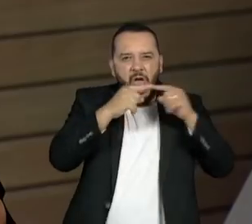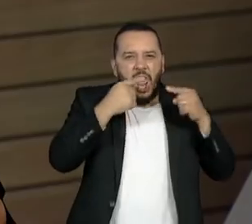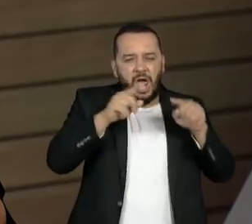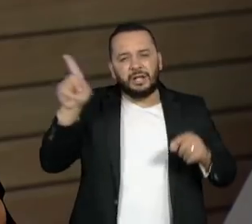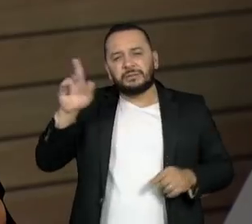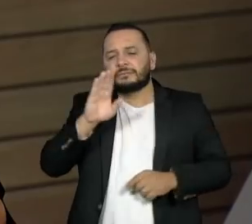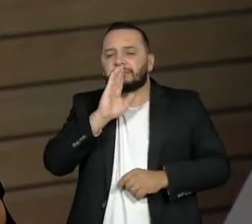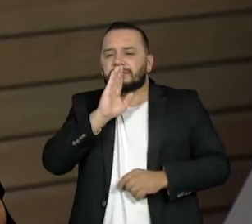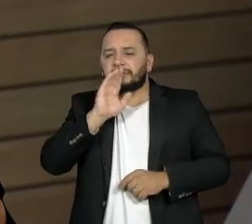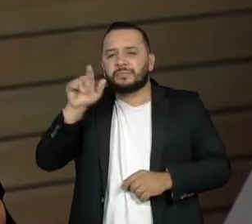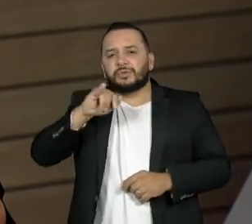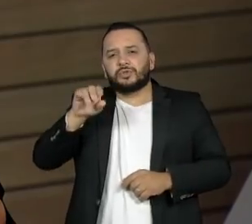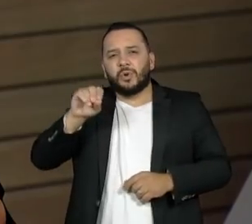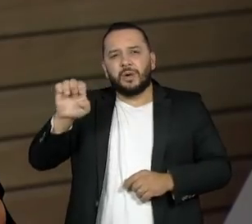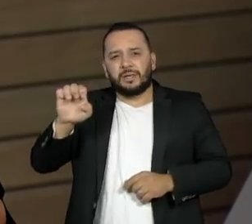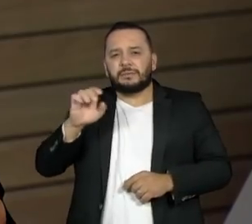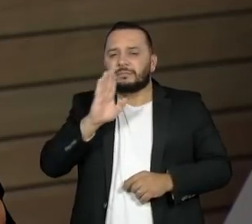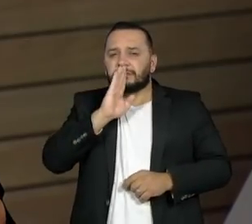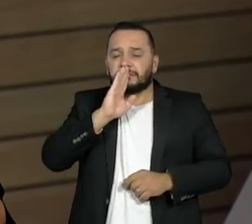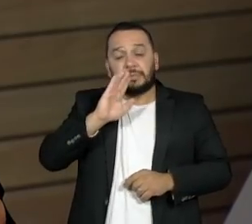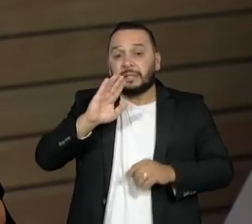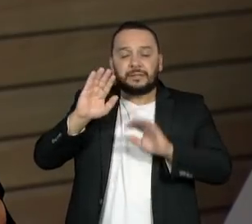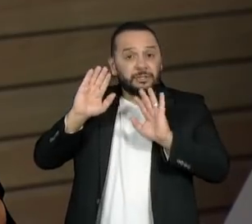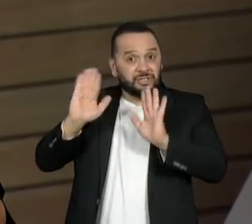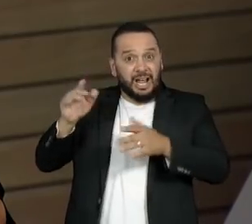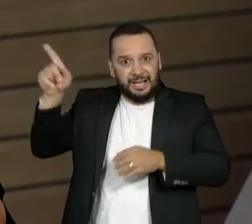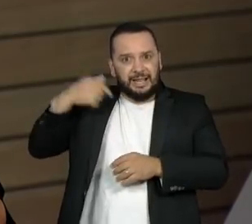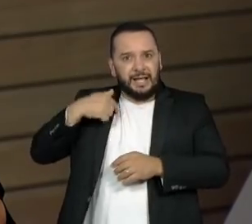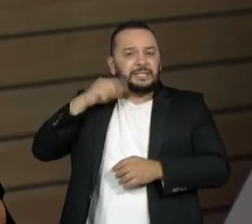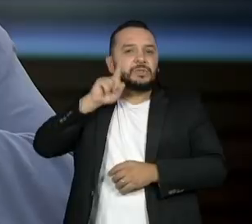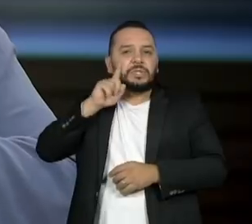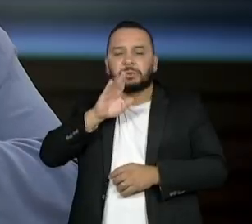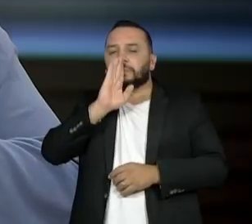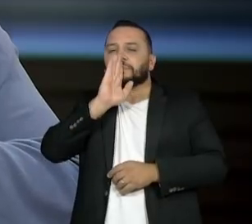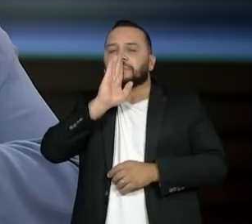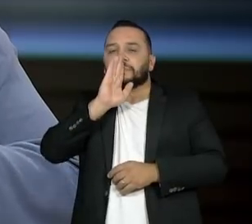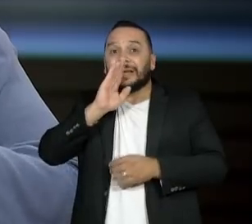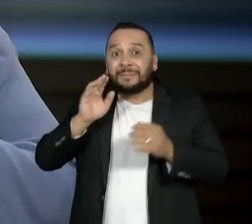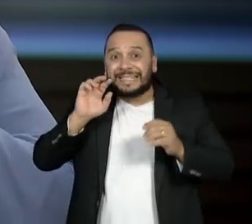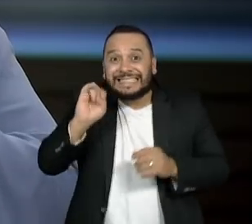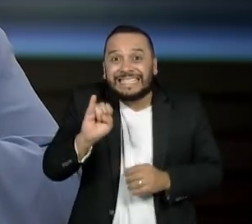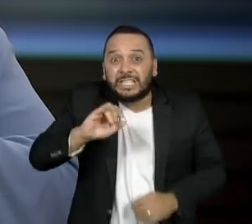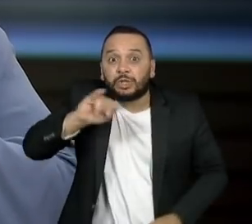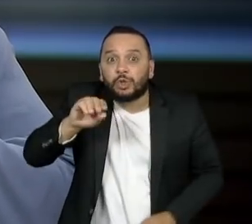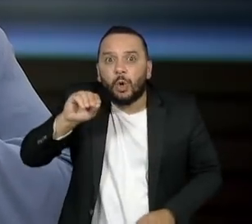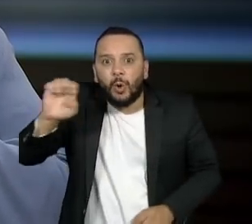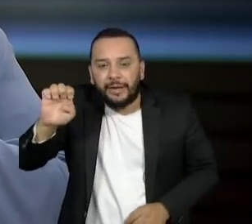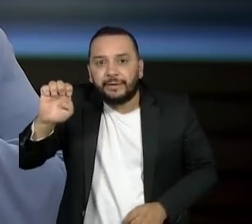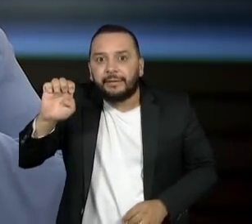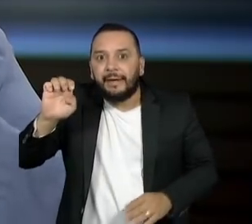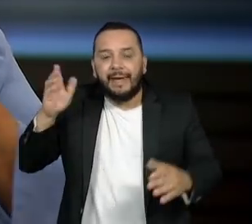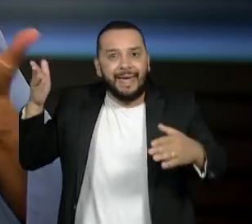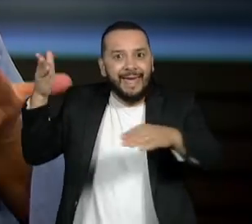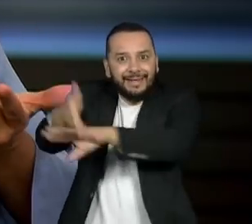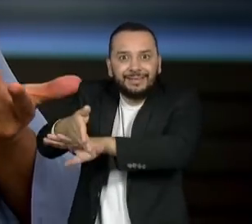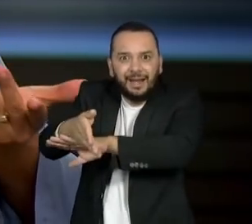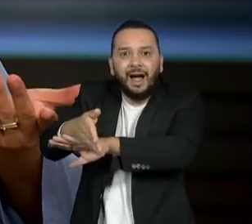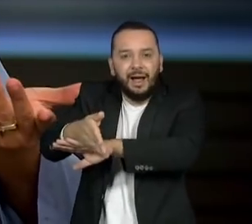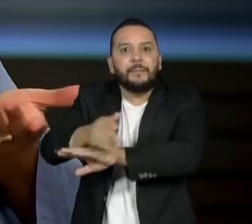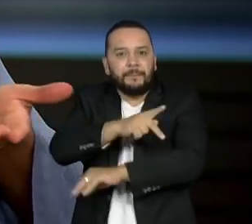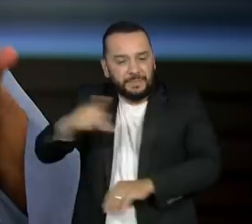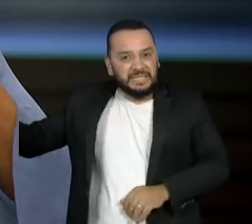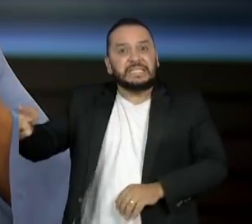Casa Branca, a gente não vai ter essa boa vontade dos Estados Unidos. E nessa questão ambiental, desculpa, Rodrigo, a que a Patrícia fez referência, neste